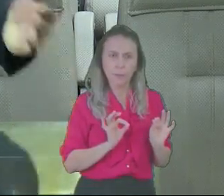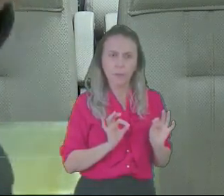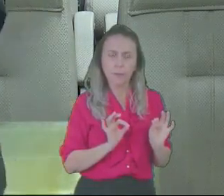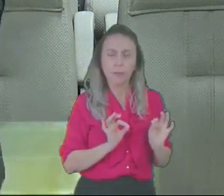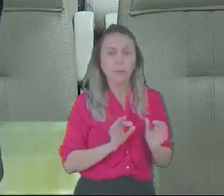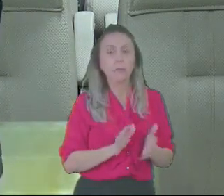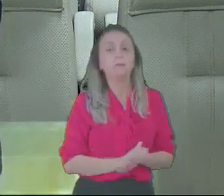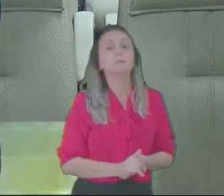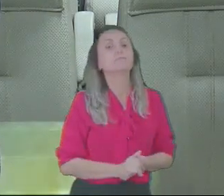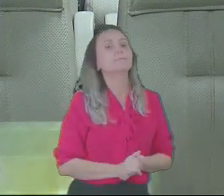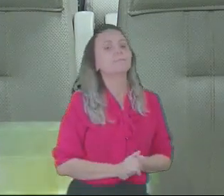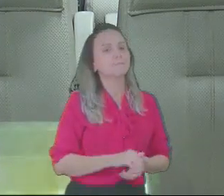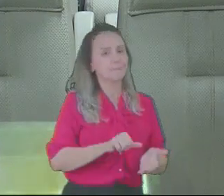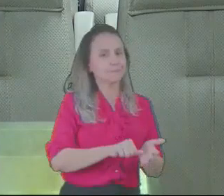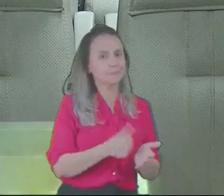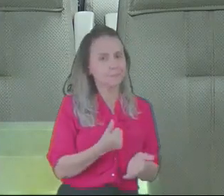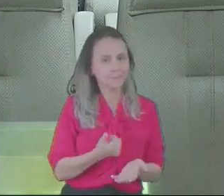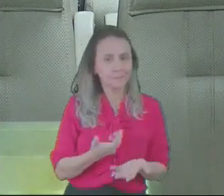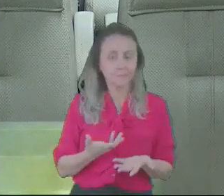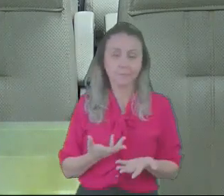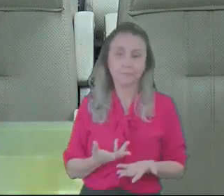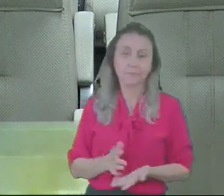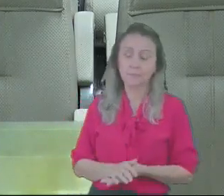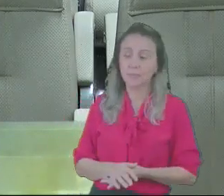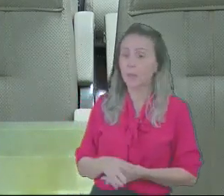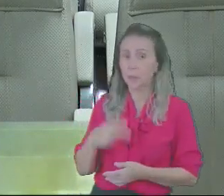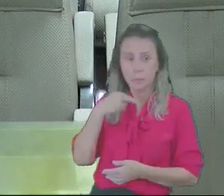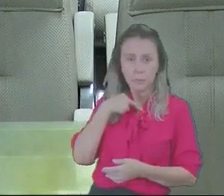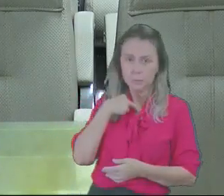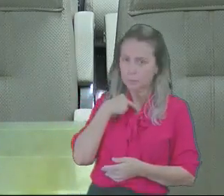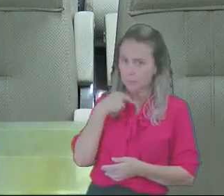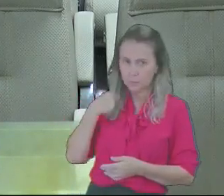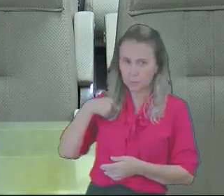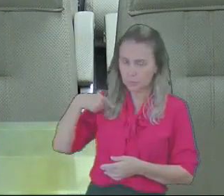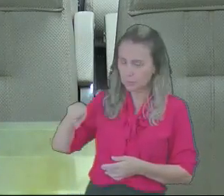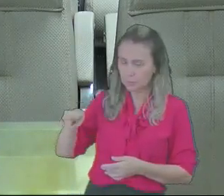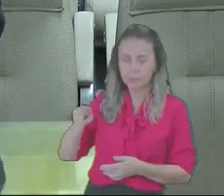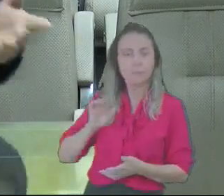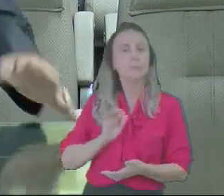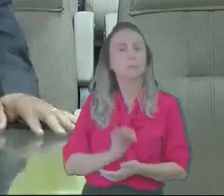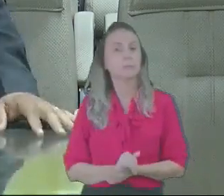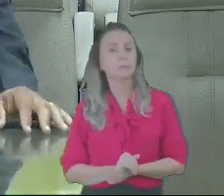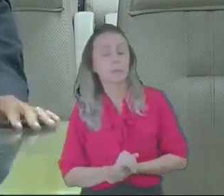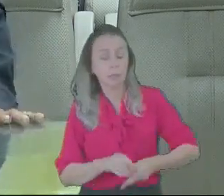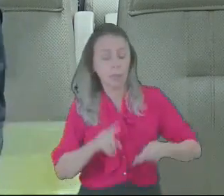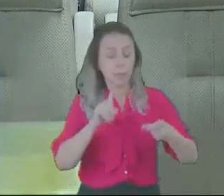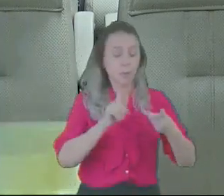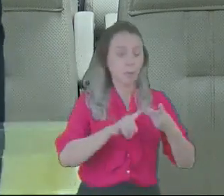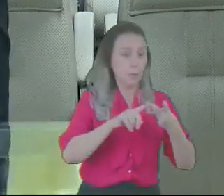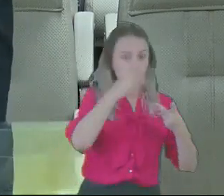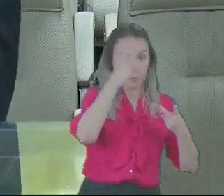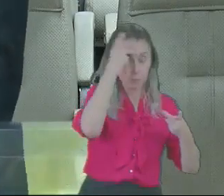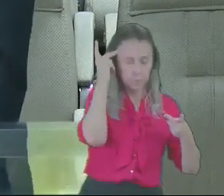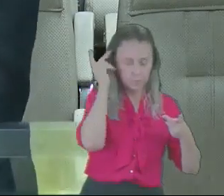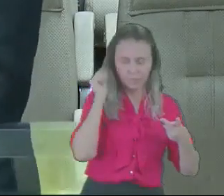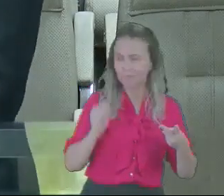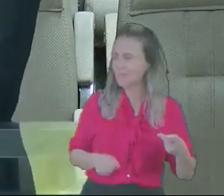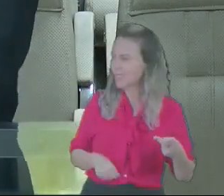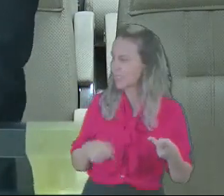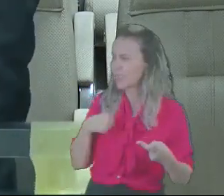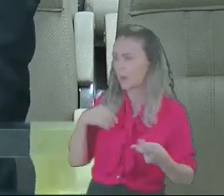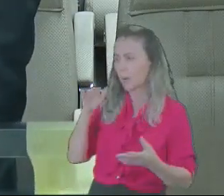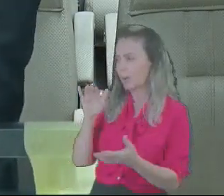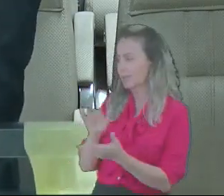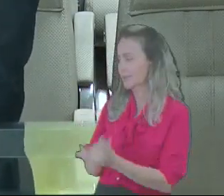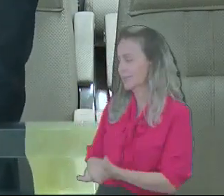e esse primeiro apresenta a primeira desculpa que não pode ir e o outro disse que tinha casado de pela